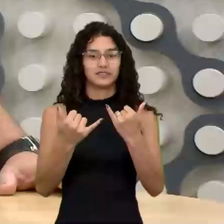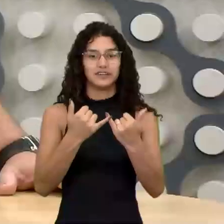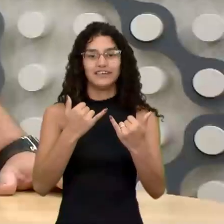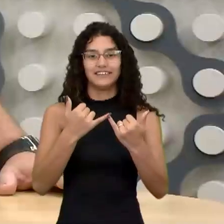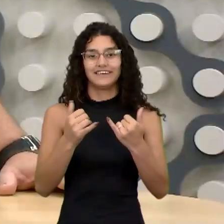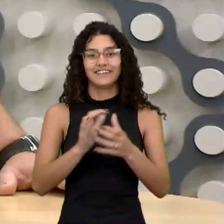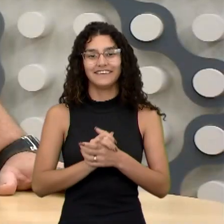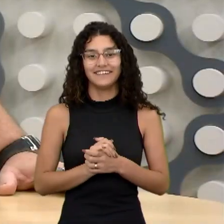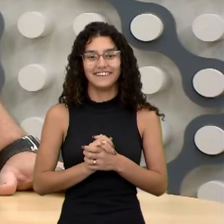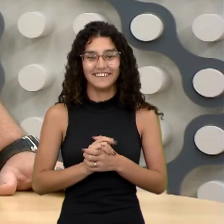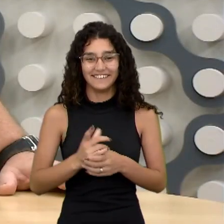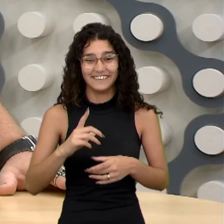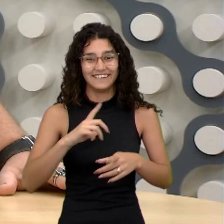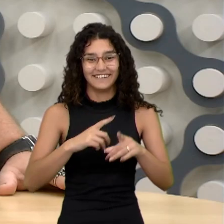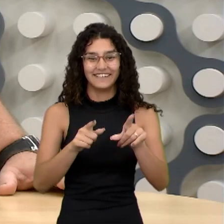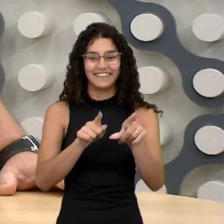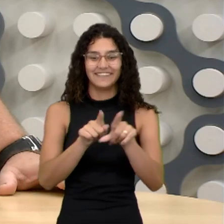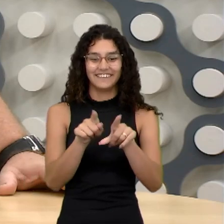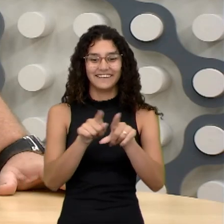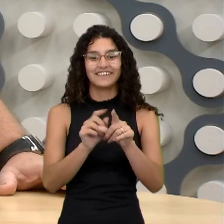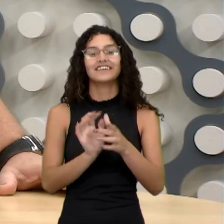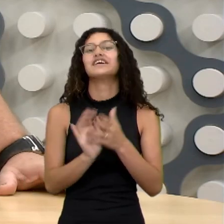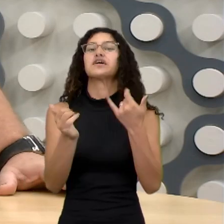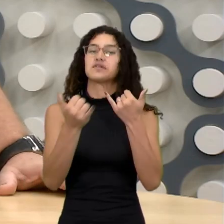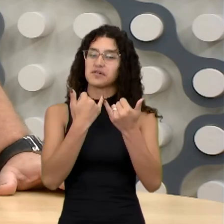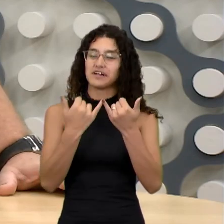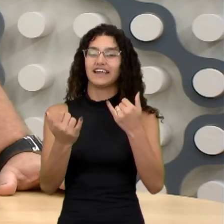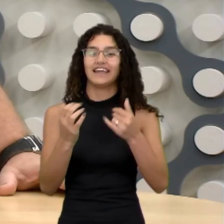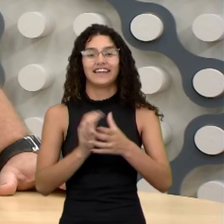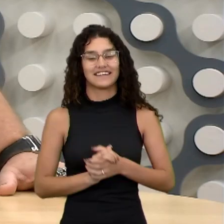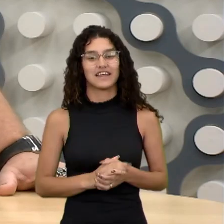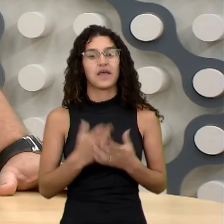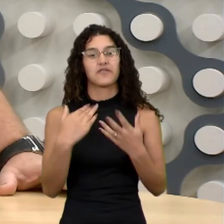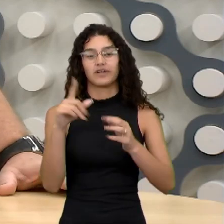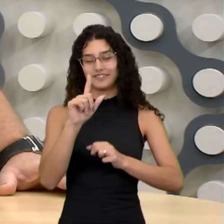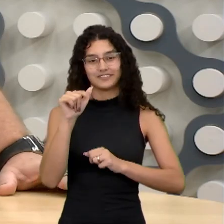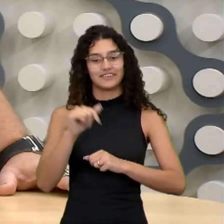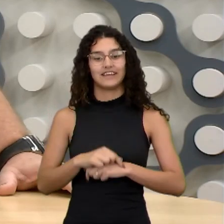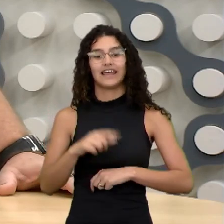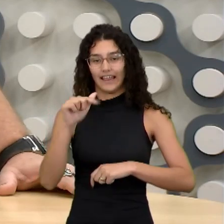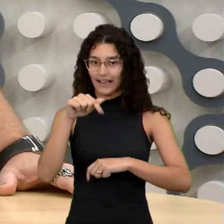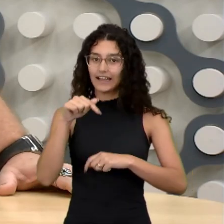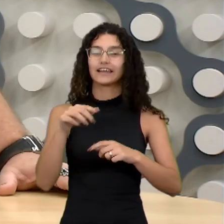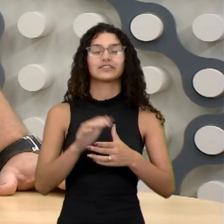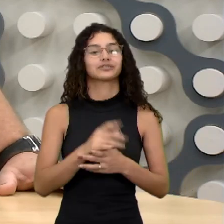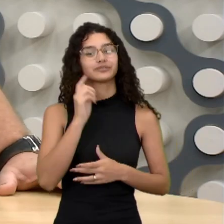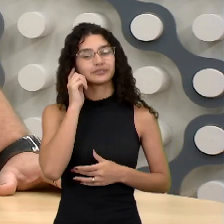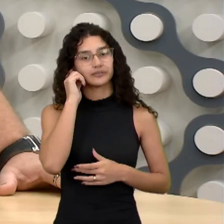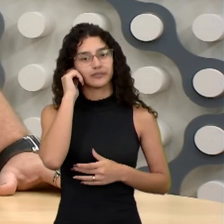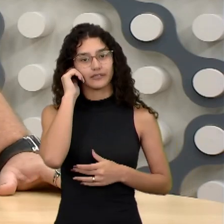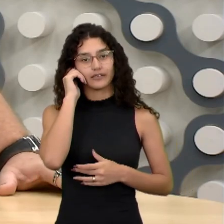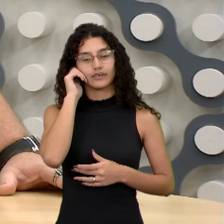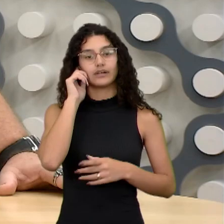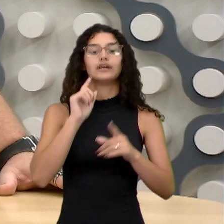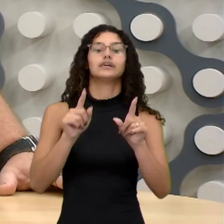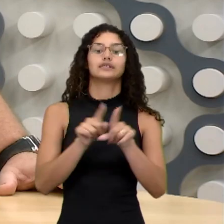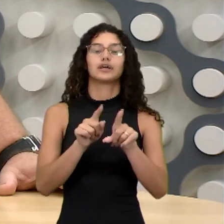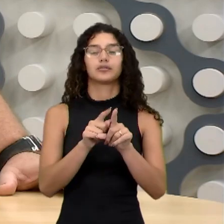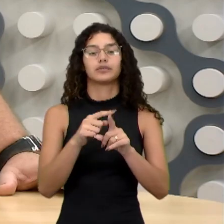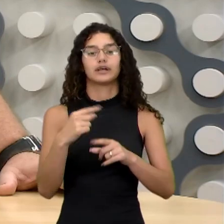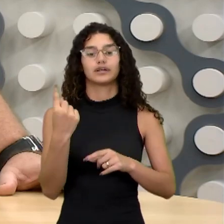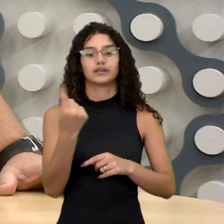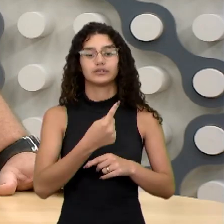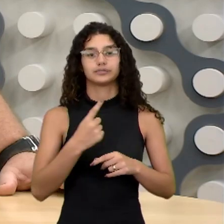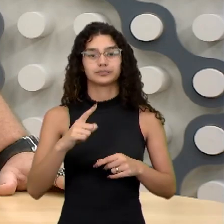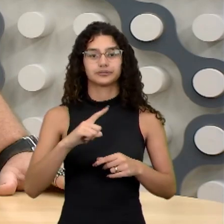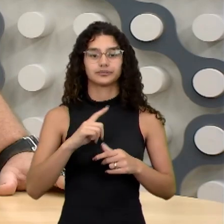seres lá de Jornada nas Estrelas, né? Parece, né? Mas não é, não. É daqui mesmo. E aí nós temos aí o Mesozoico, aí, que tem o